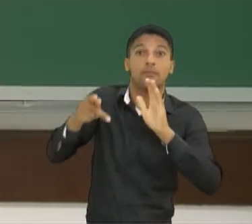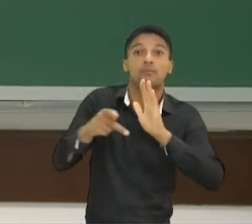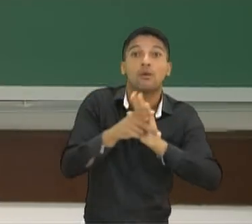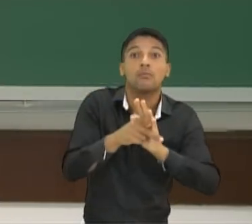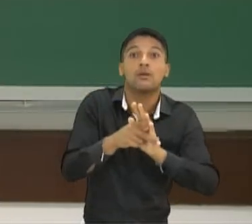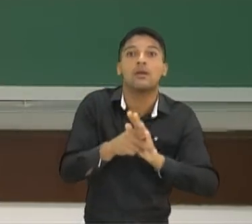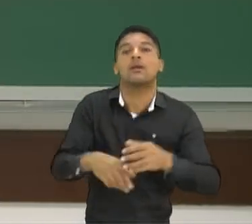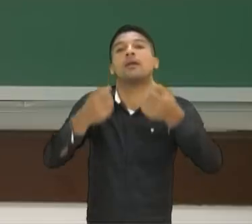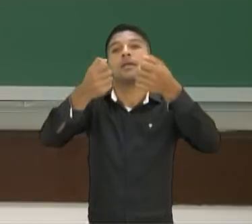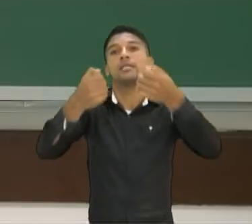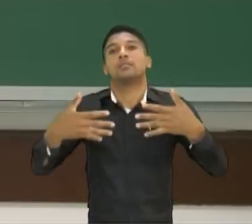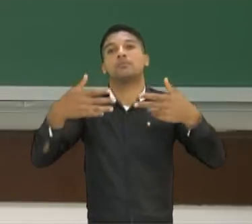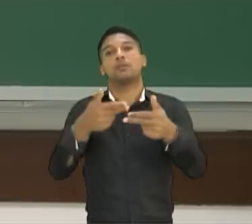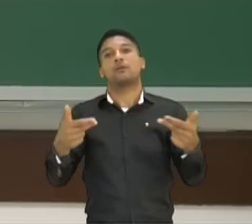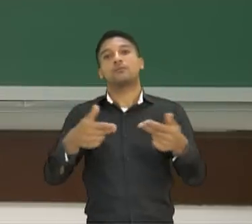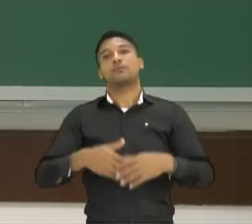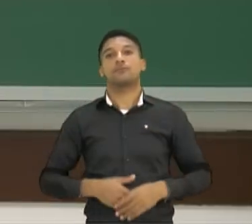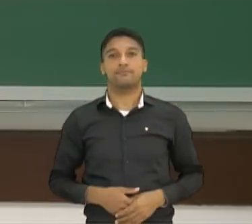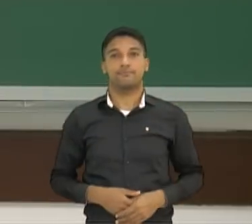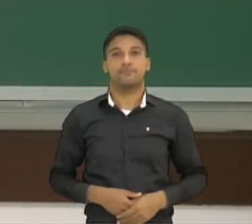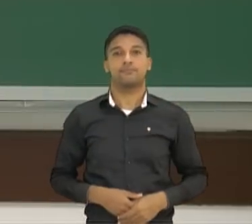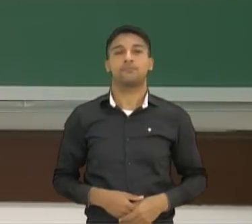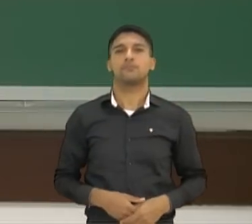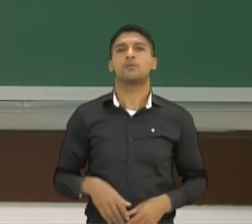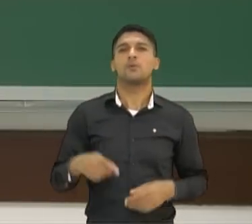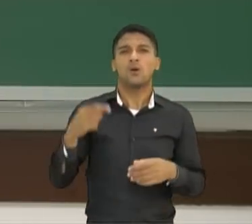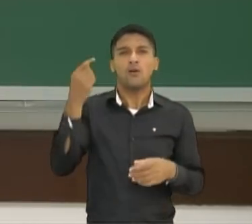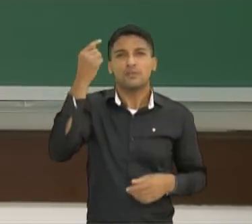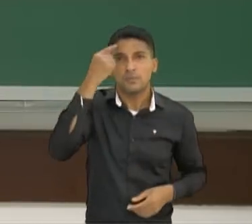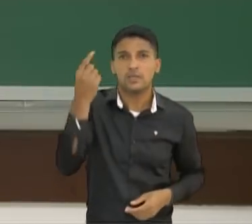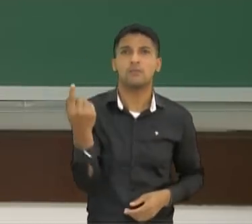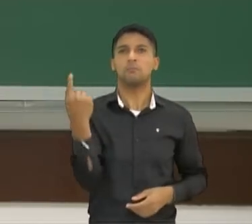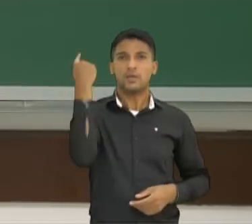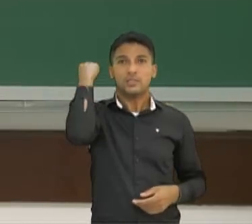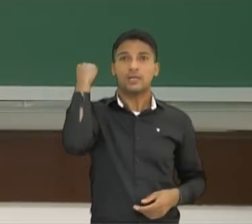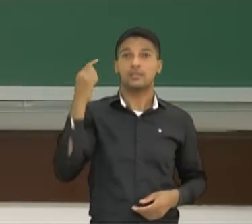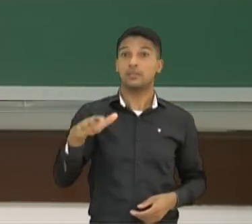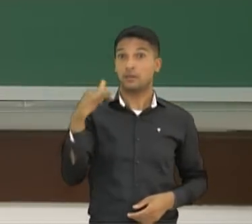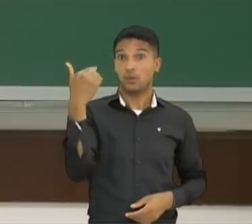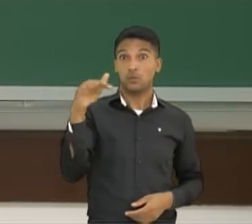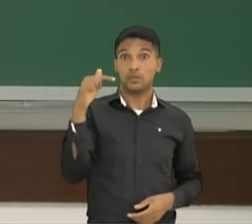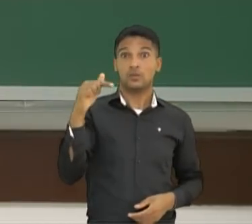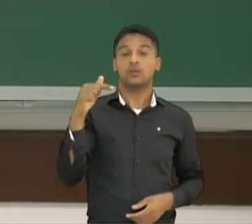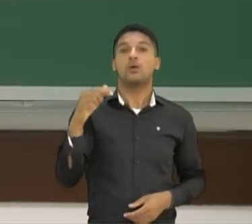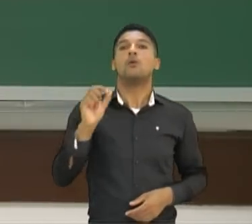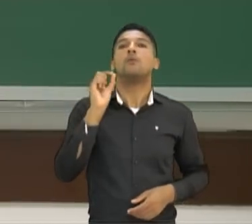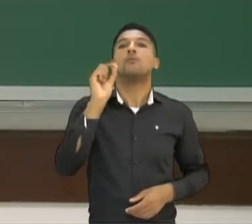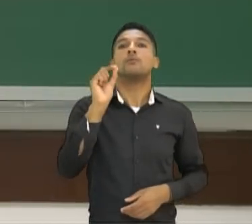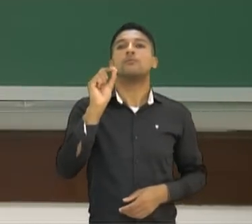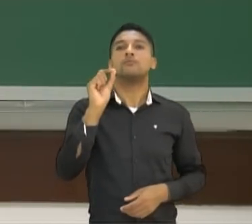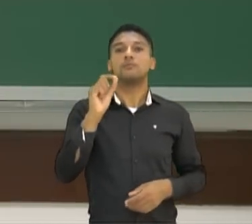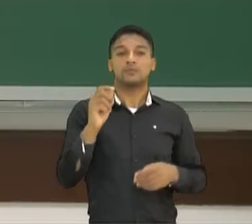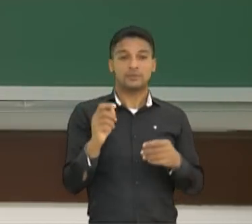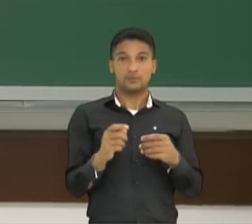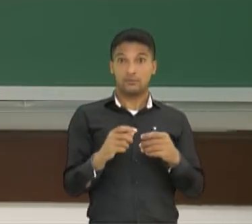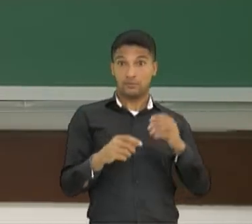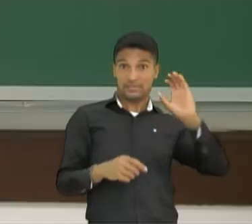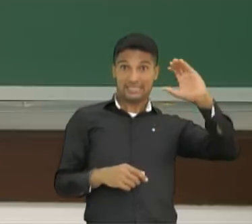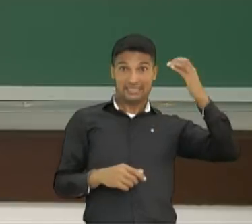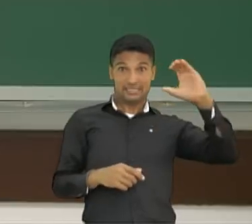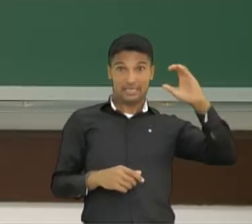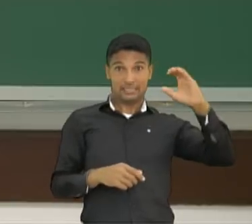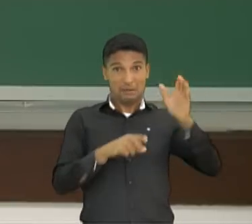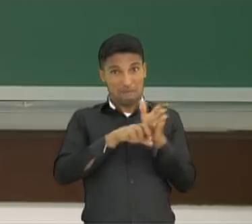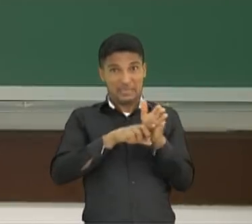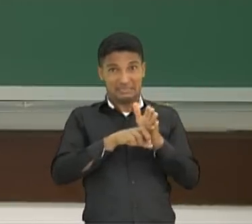pense numa época em que nós não havíamos uma ciência suficientemente evoluída e de alguma forma a nossa